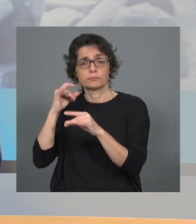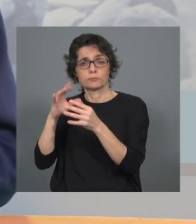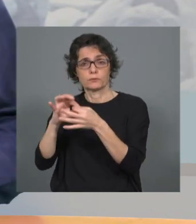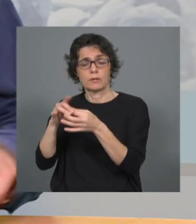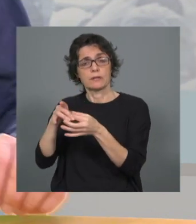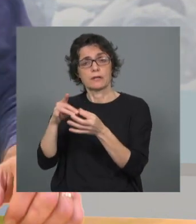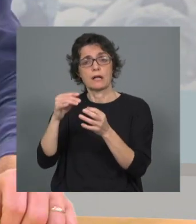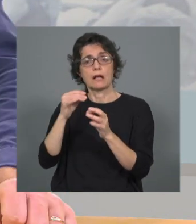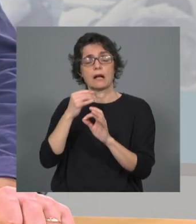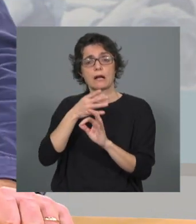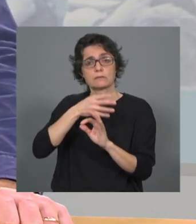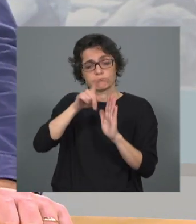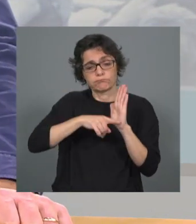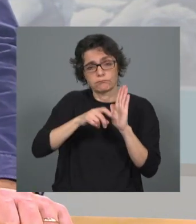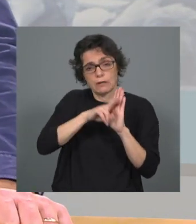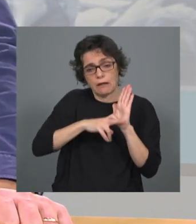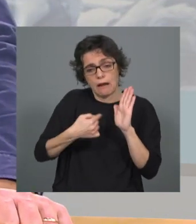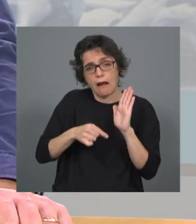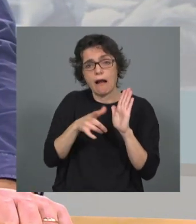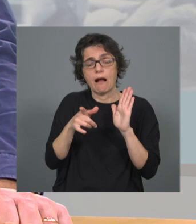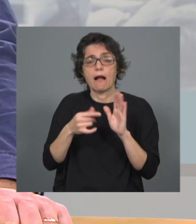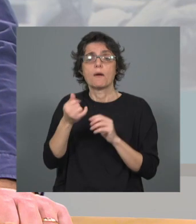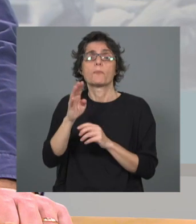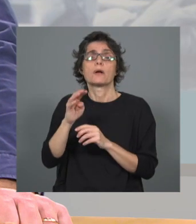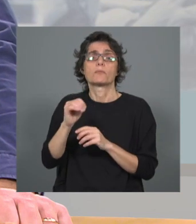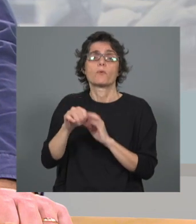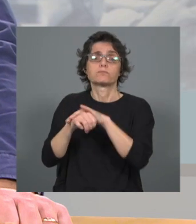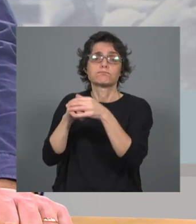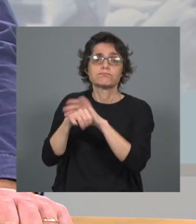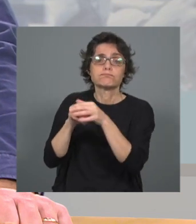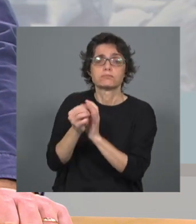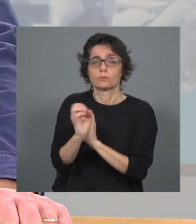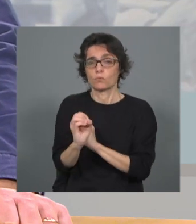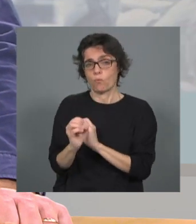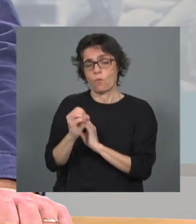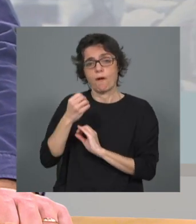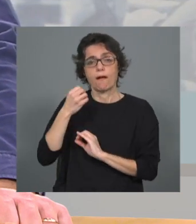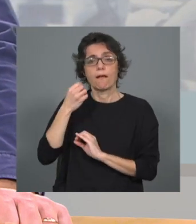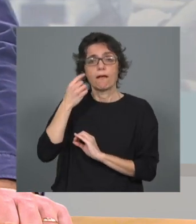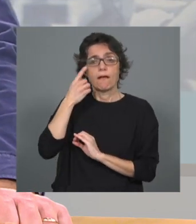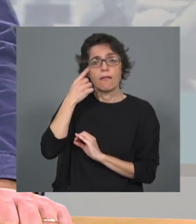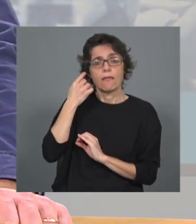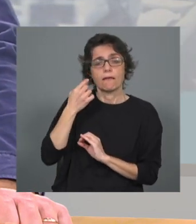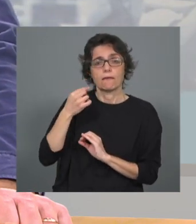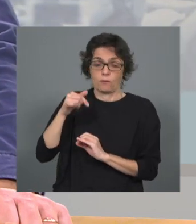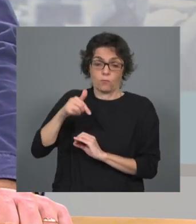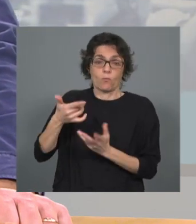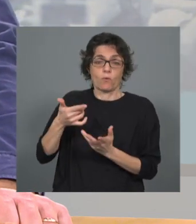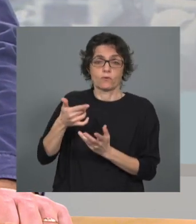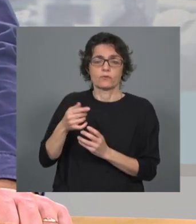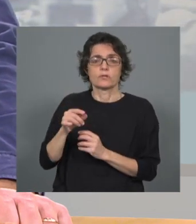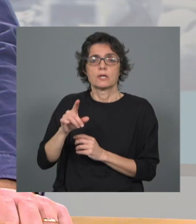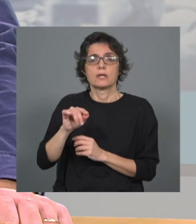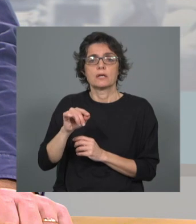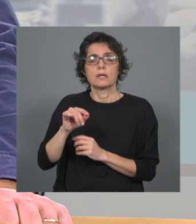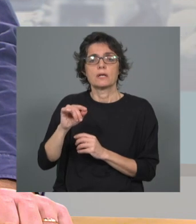nestas celebrações da Páscoa, nomeadamente não haverá o lava-pés na quinta-feira, portanto, já hoje, nas celebrações